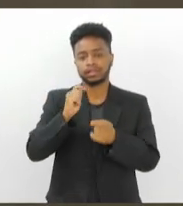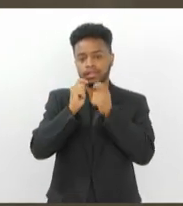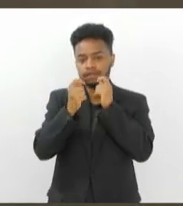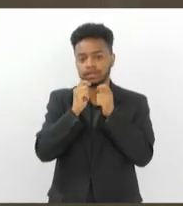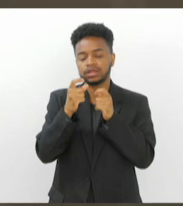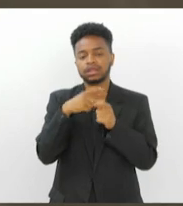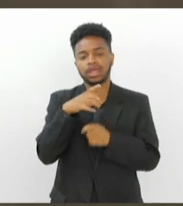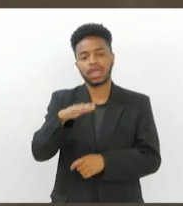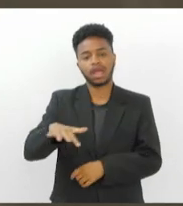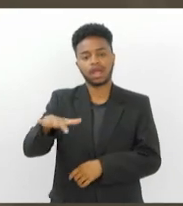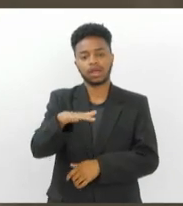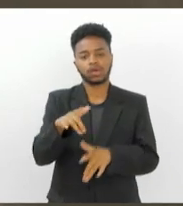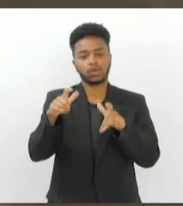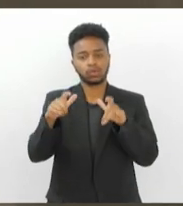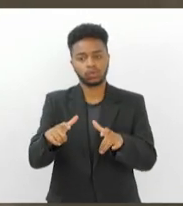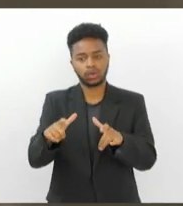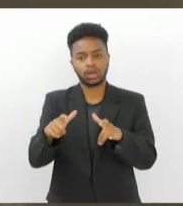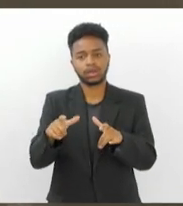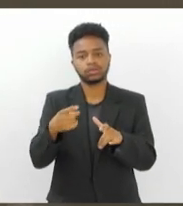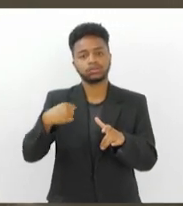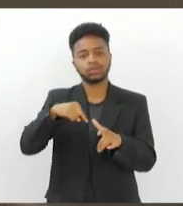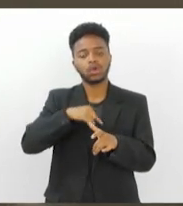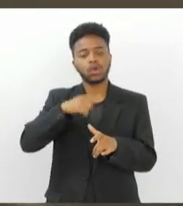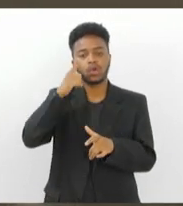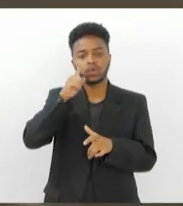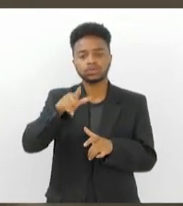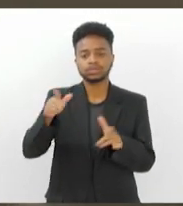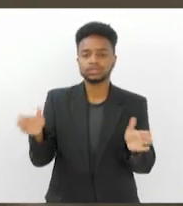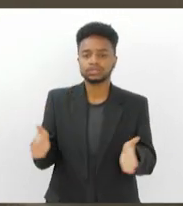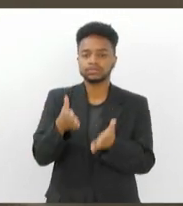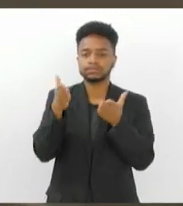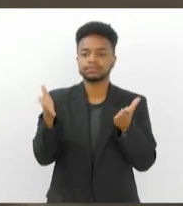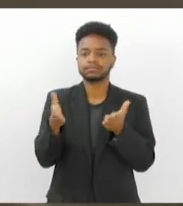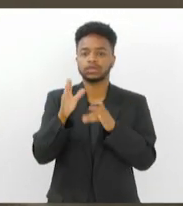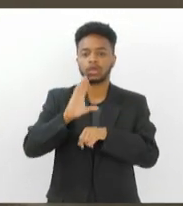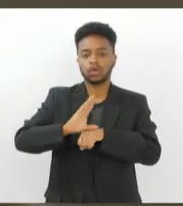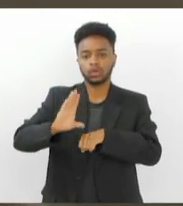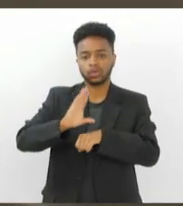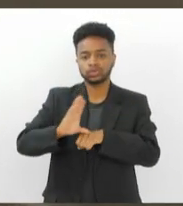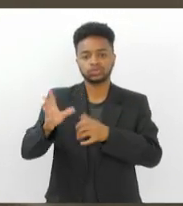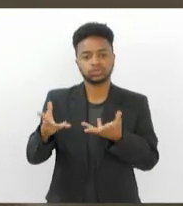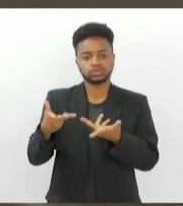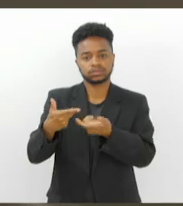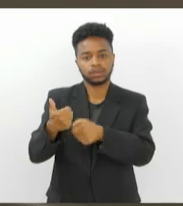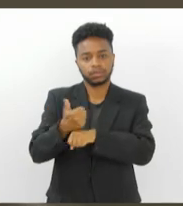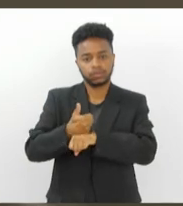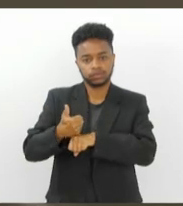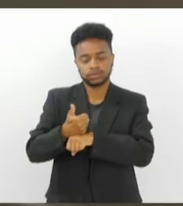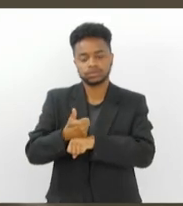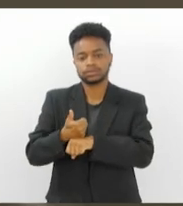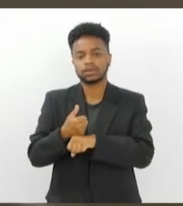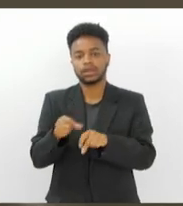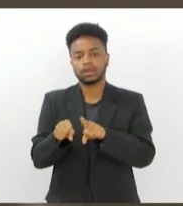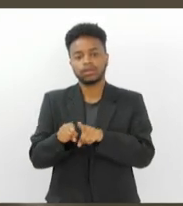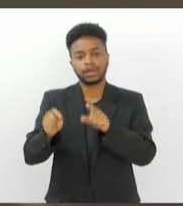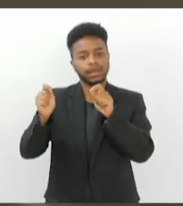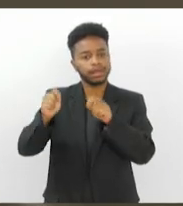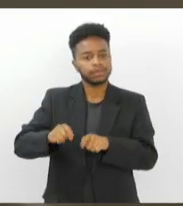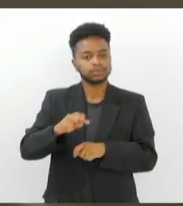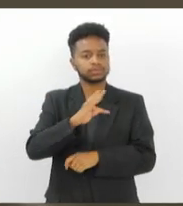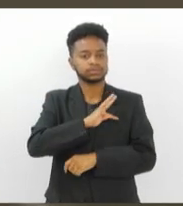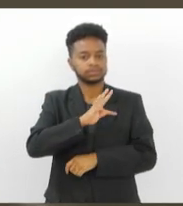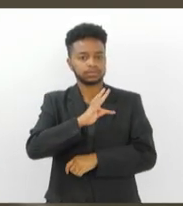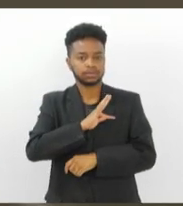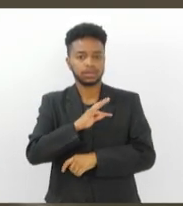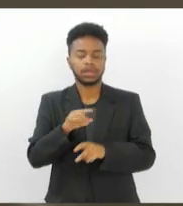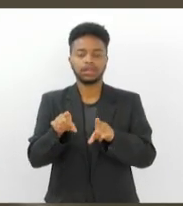um espaço lá e para que a gente possa promover e cursos de qualificação profissional e capacitação técnica